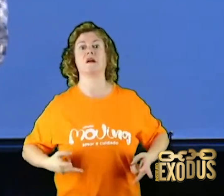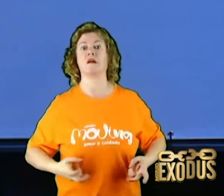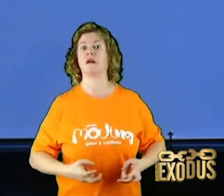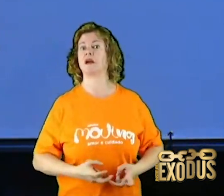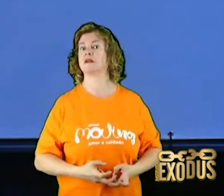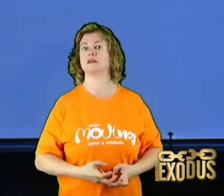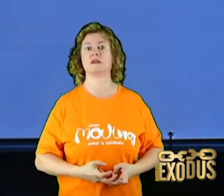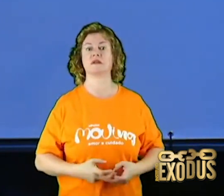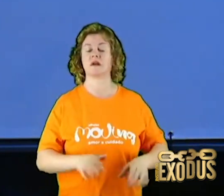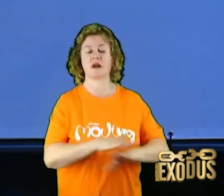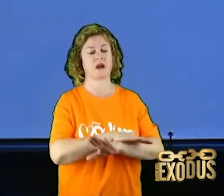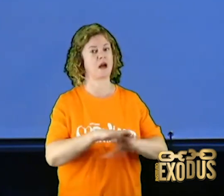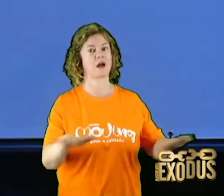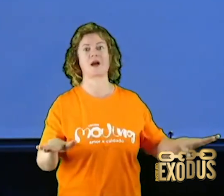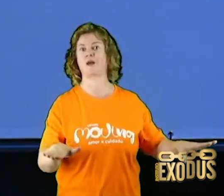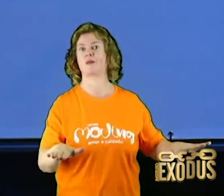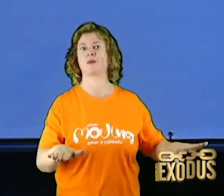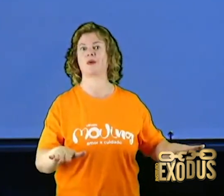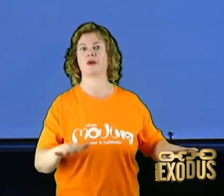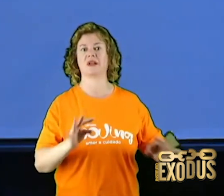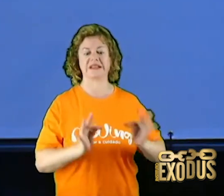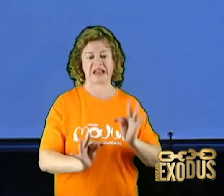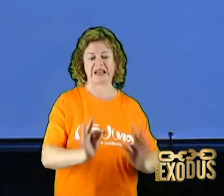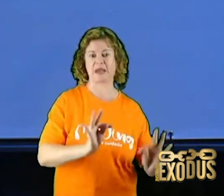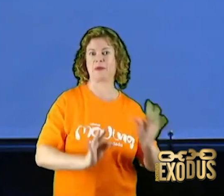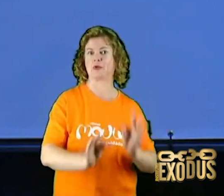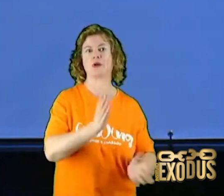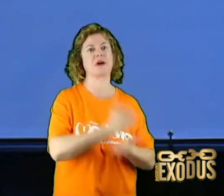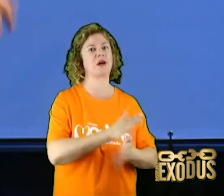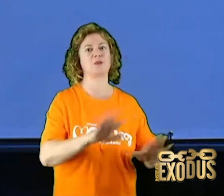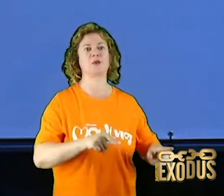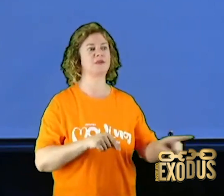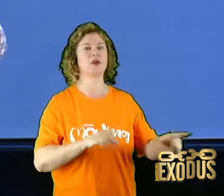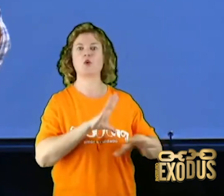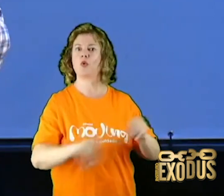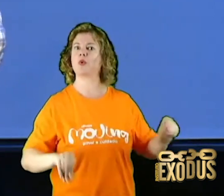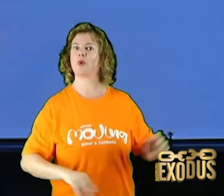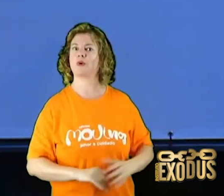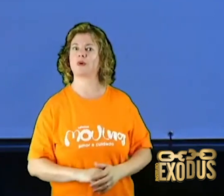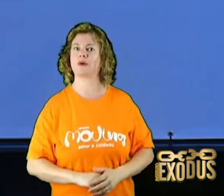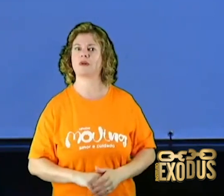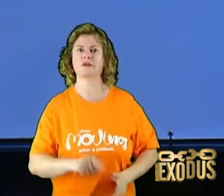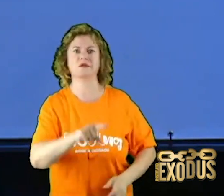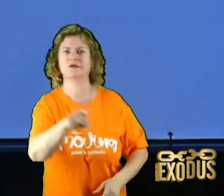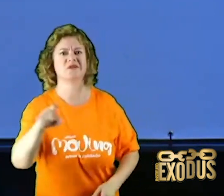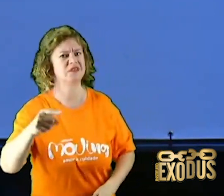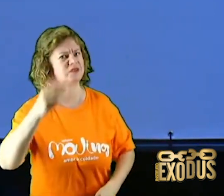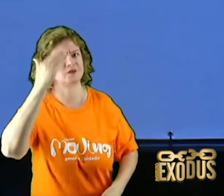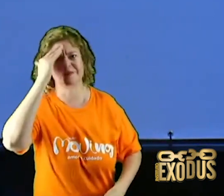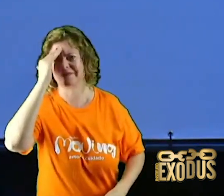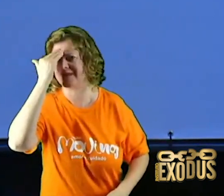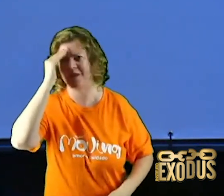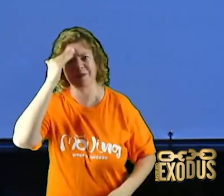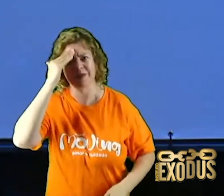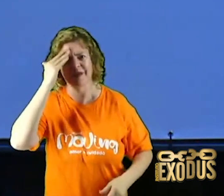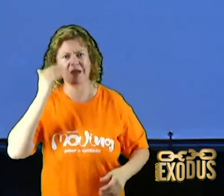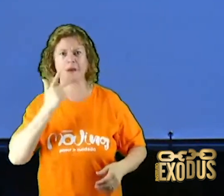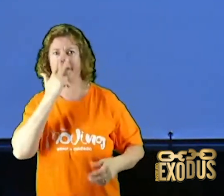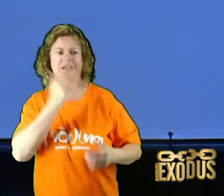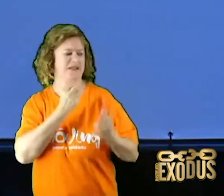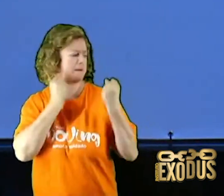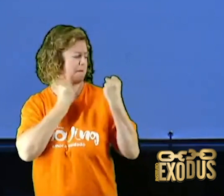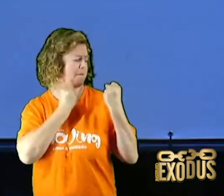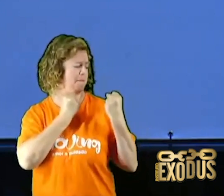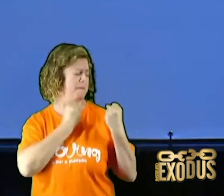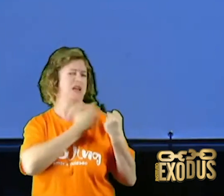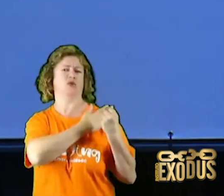não faz a ideia do peso e da agonia que sai do ombro da gente que é pai, que sonha ter um filho que viva e que te dê